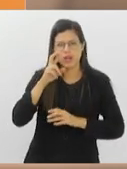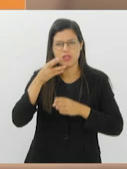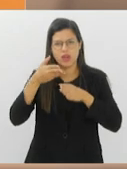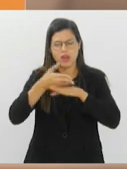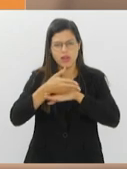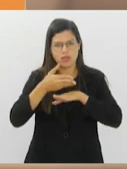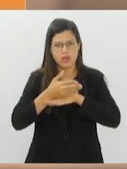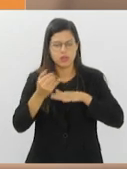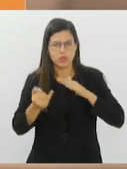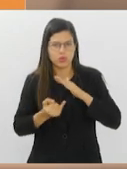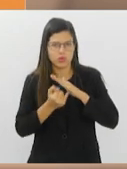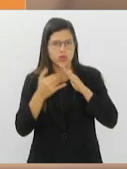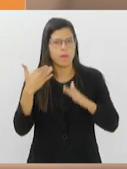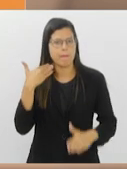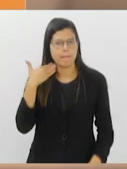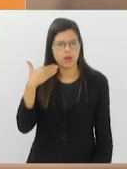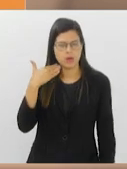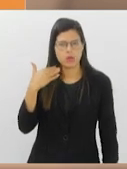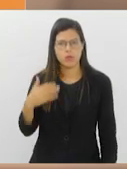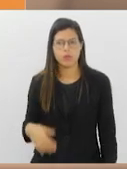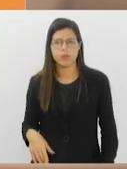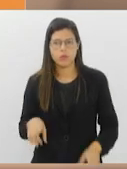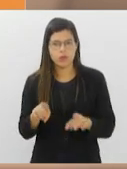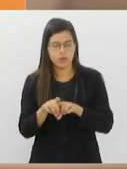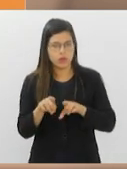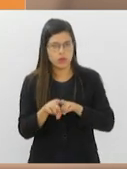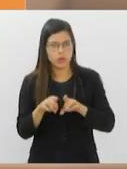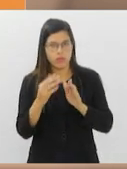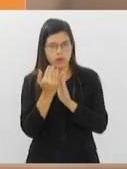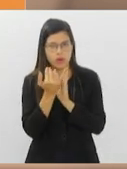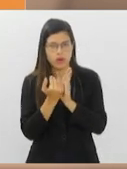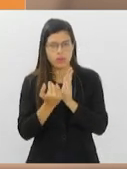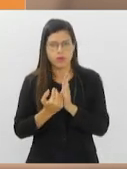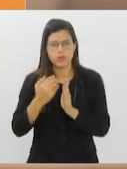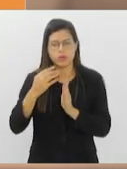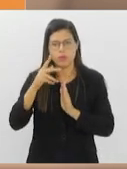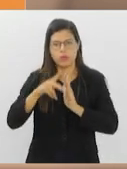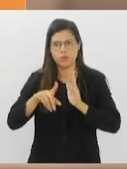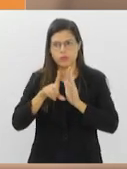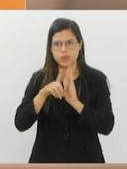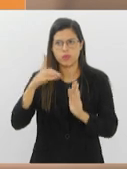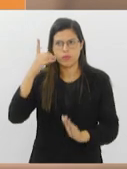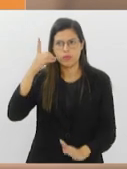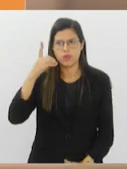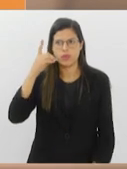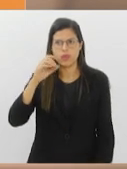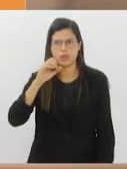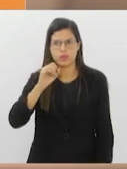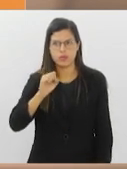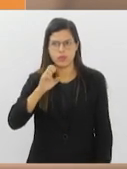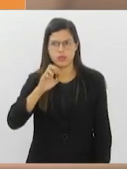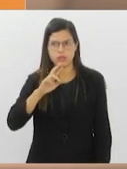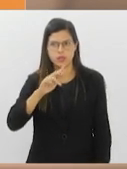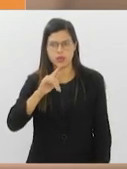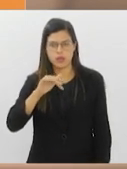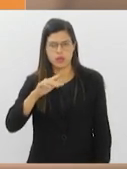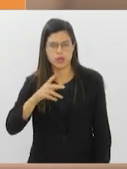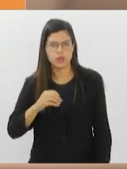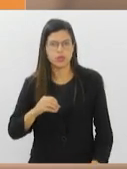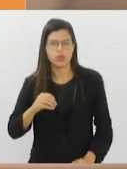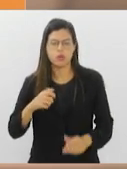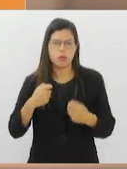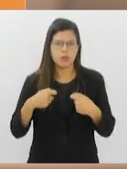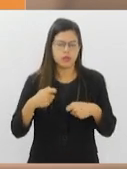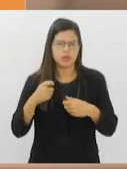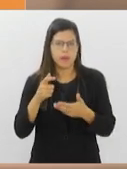bancárias. Ainda na pauta, um projeto do deputado Dr. Serginho, que isenta da cobrança de pedágio os